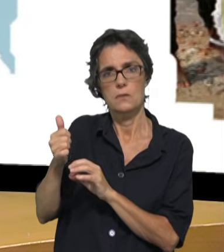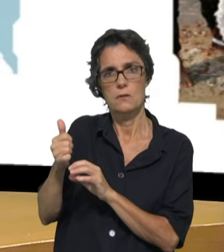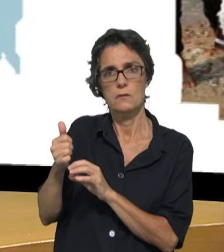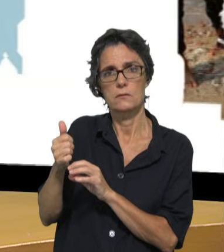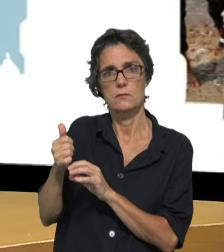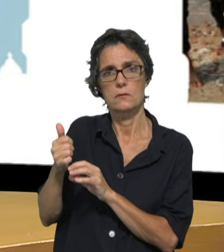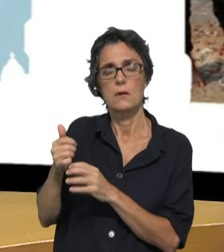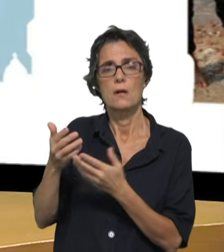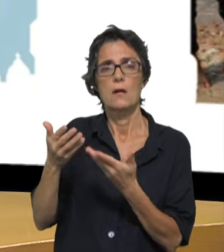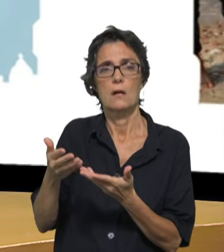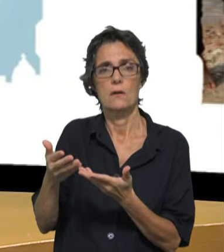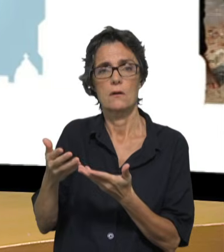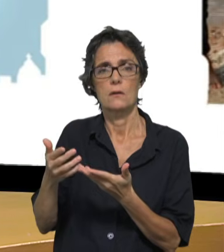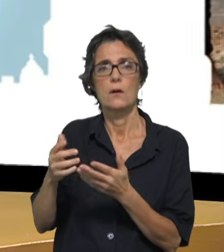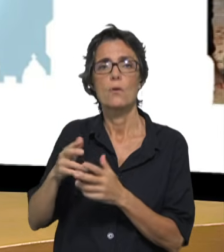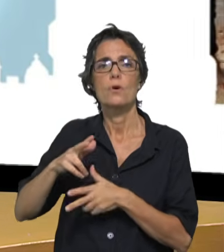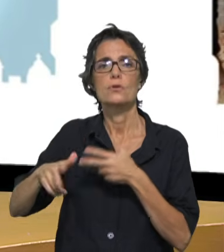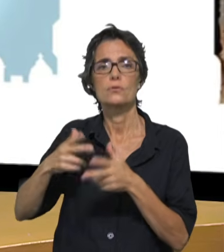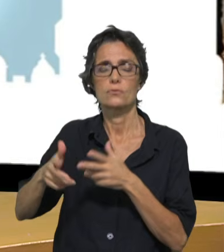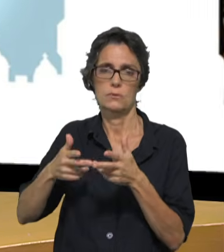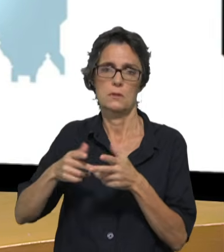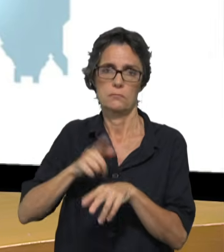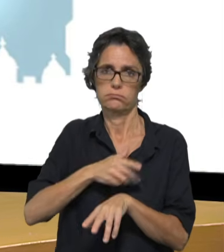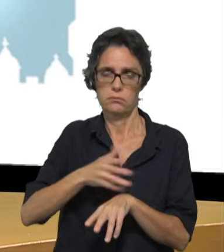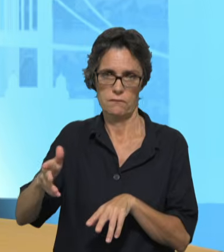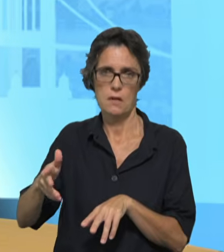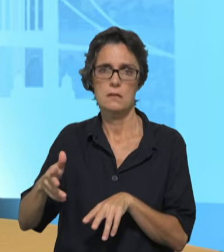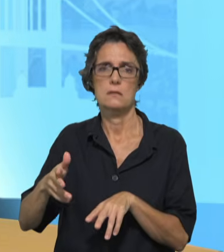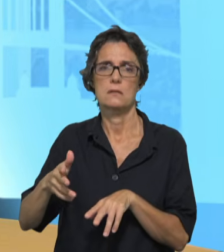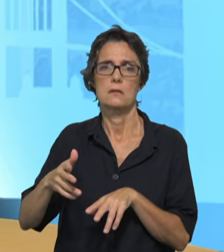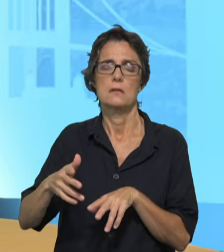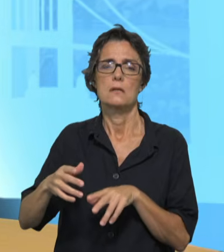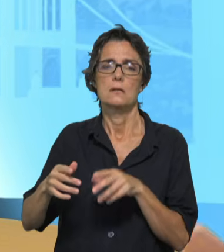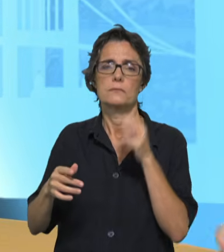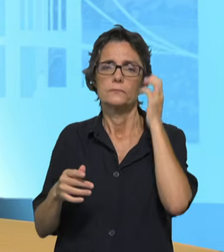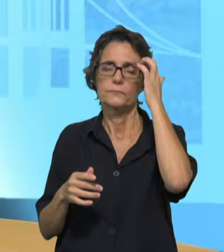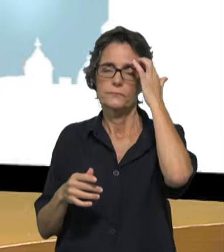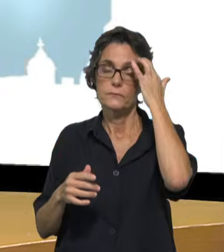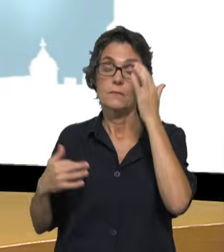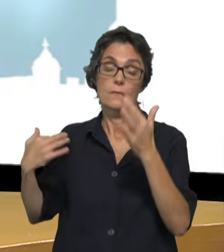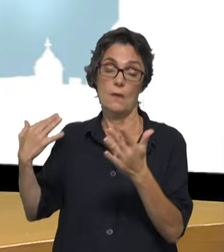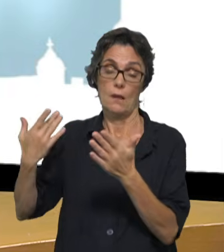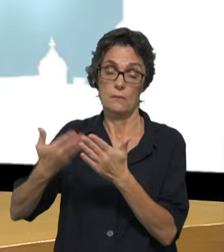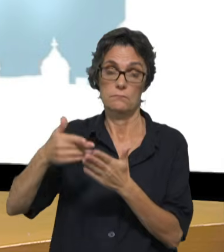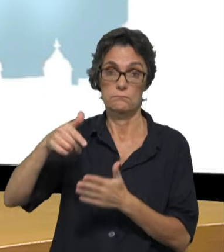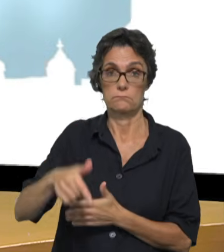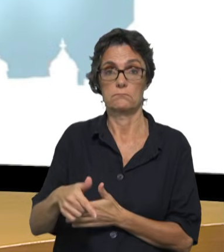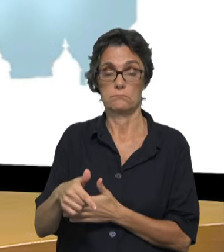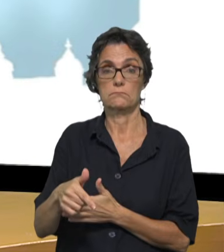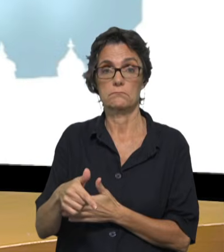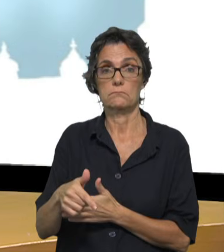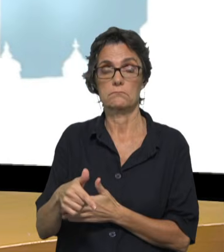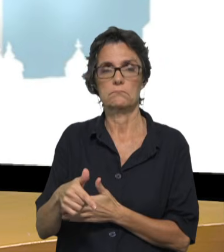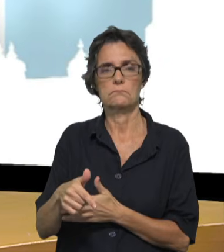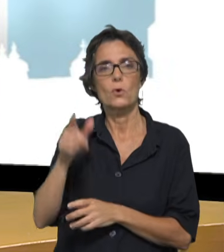o surgimento da indústria, peço desculpa, sim, industrialização. De industrialização, até agora, o